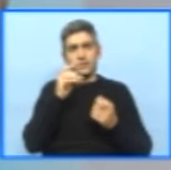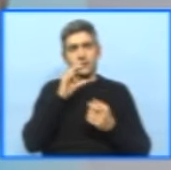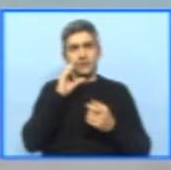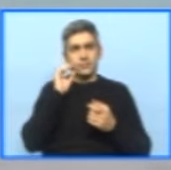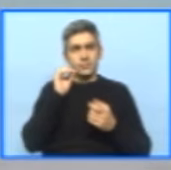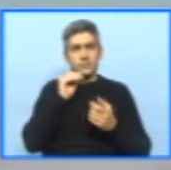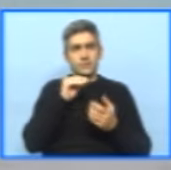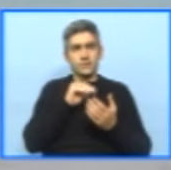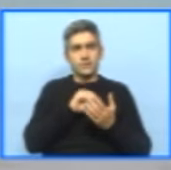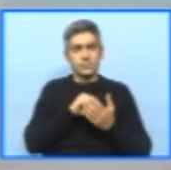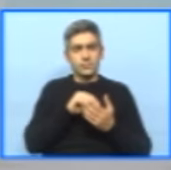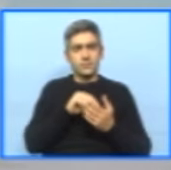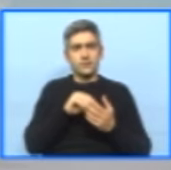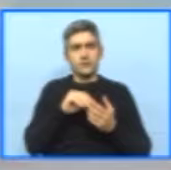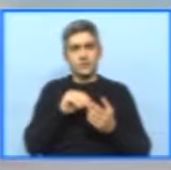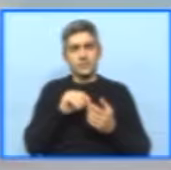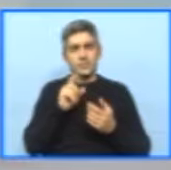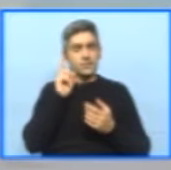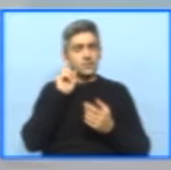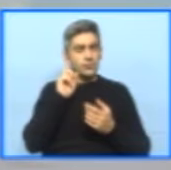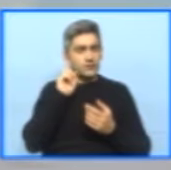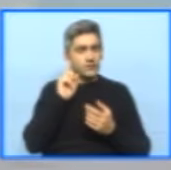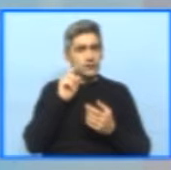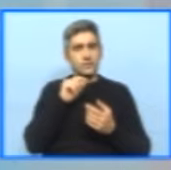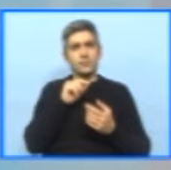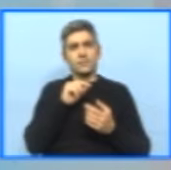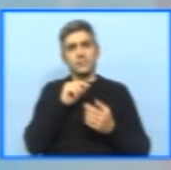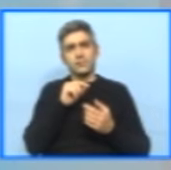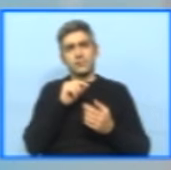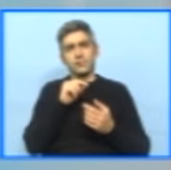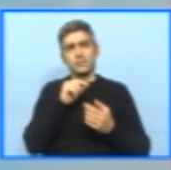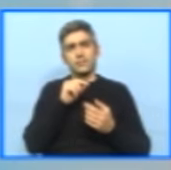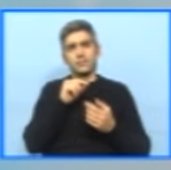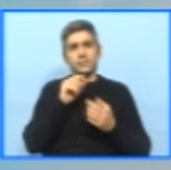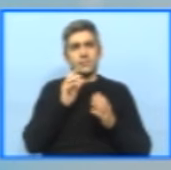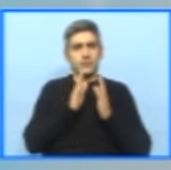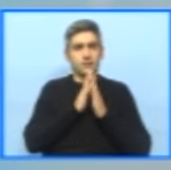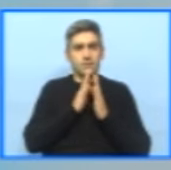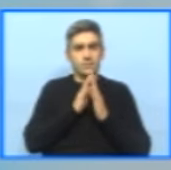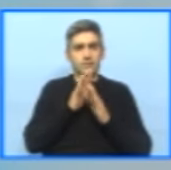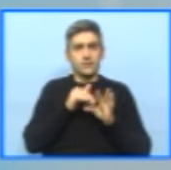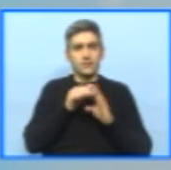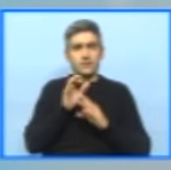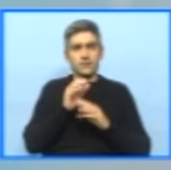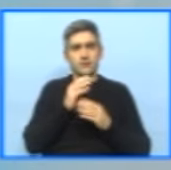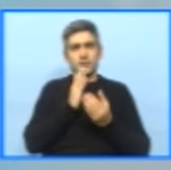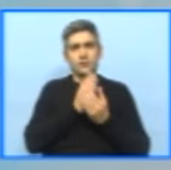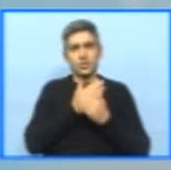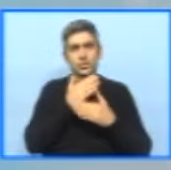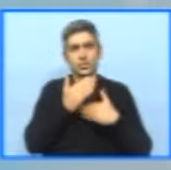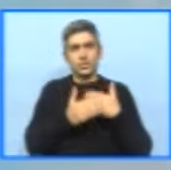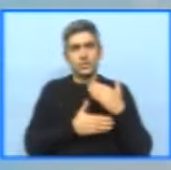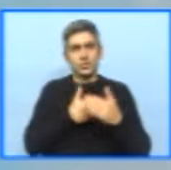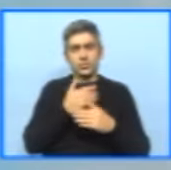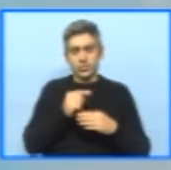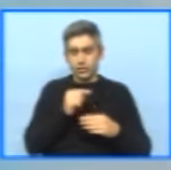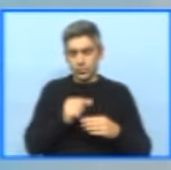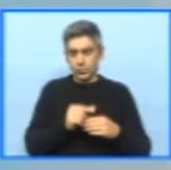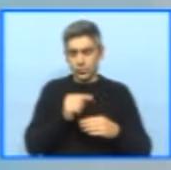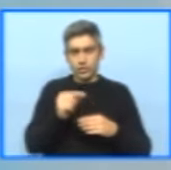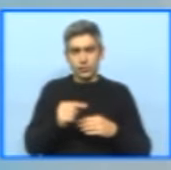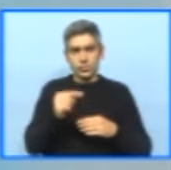se irão batizar. Isso mesmo. E é importante que as comunidades paroquiais façam realmente este processo, que é um processo gradual.